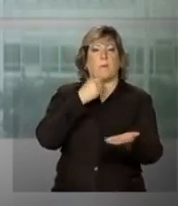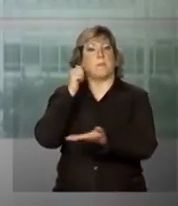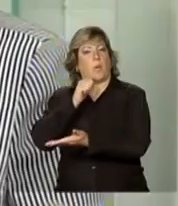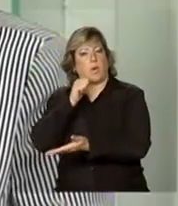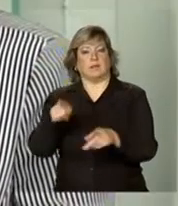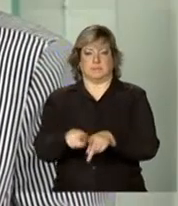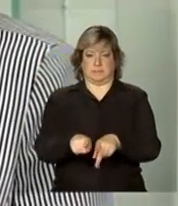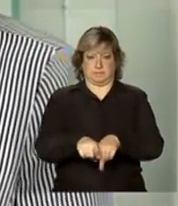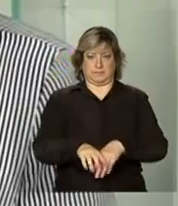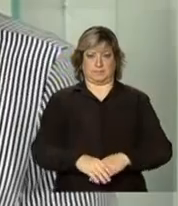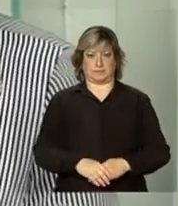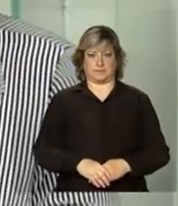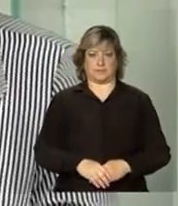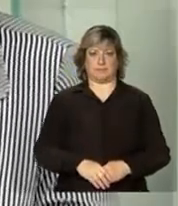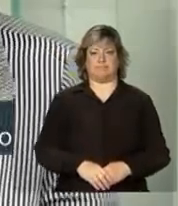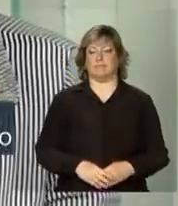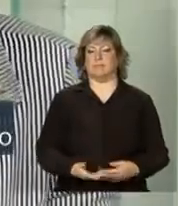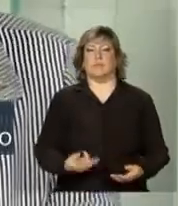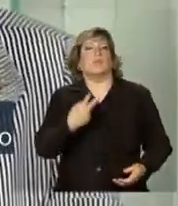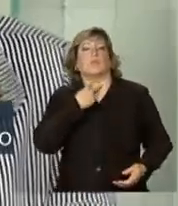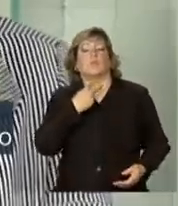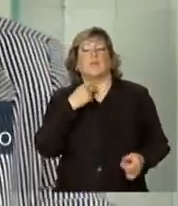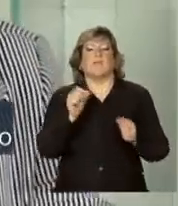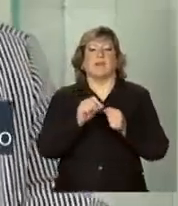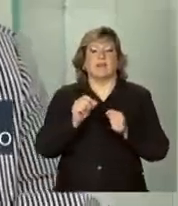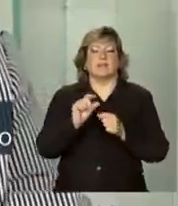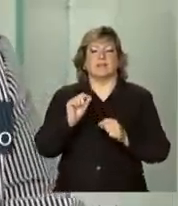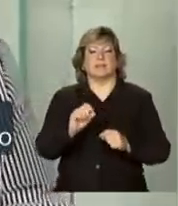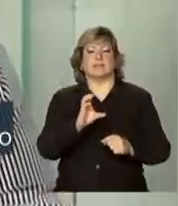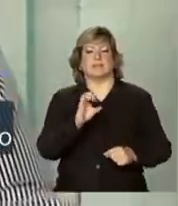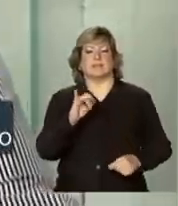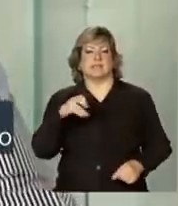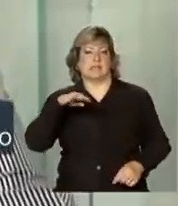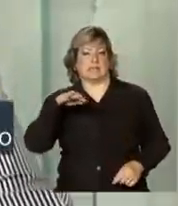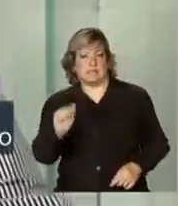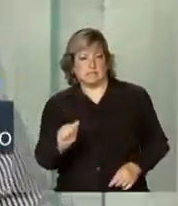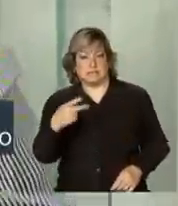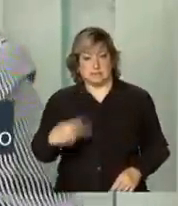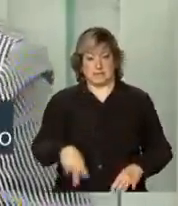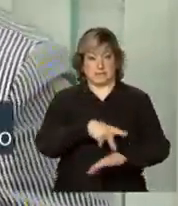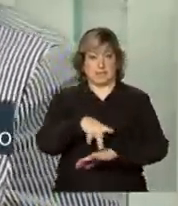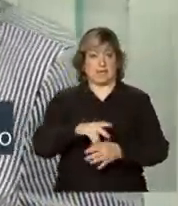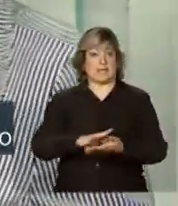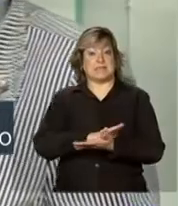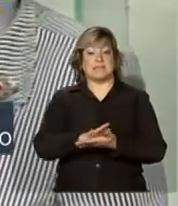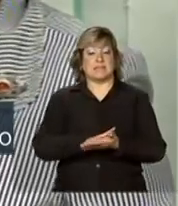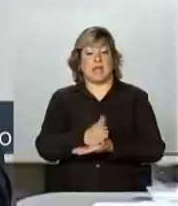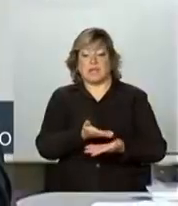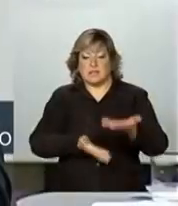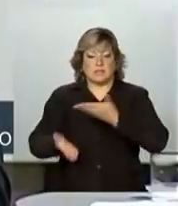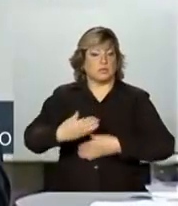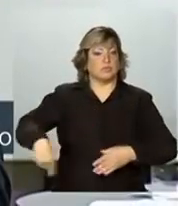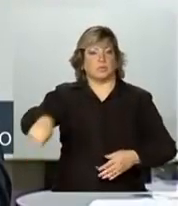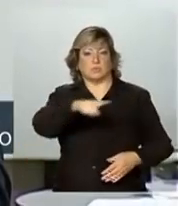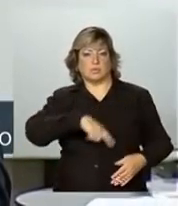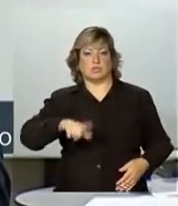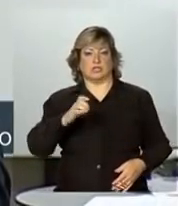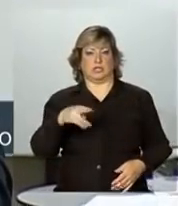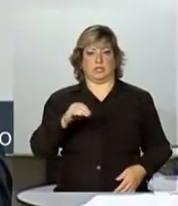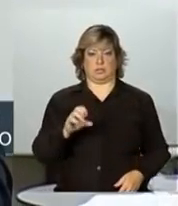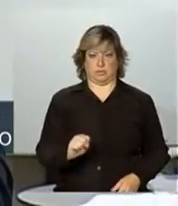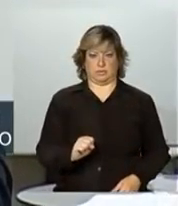mulheres. Não dá para fazer ciência nesse país sem a transversalidade dos temas.